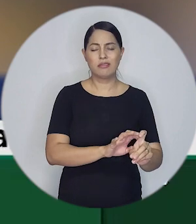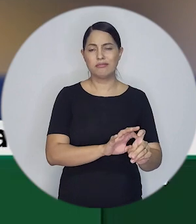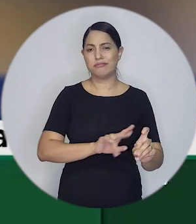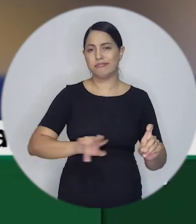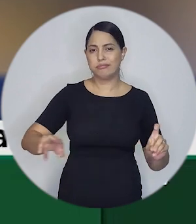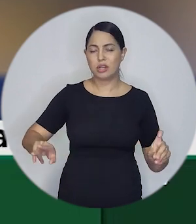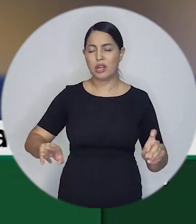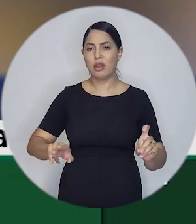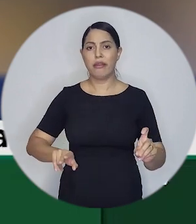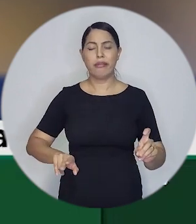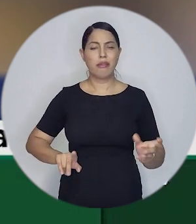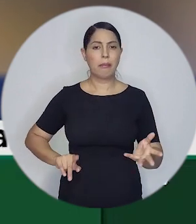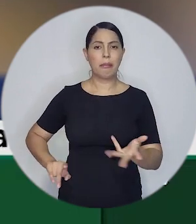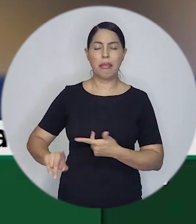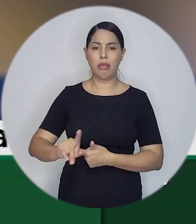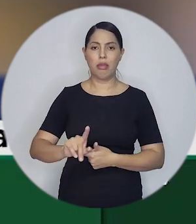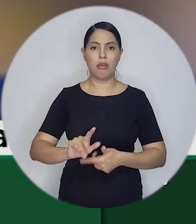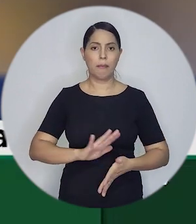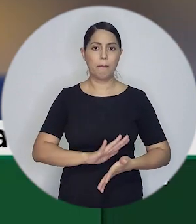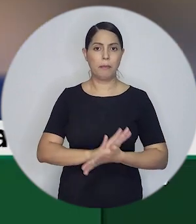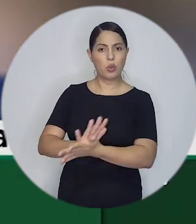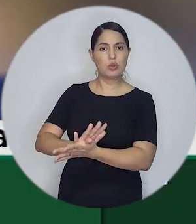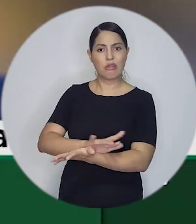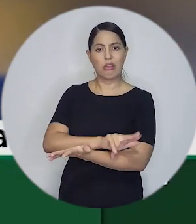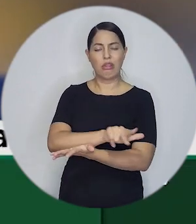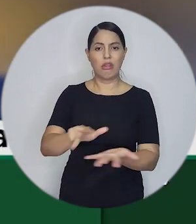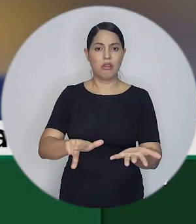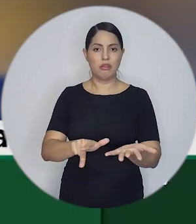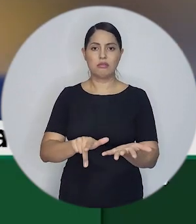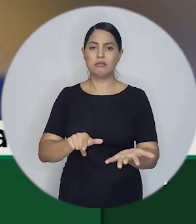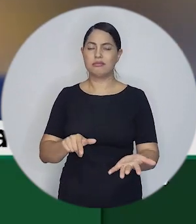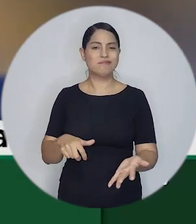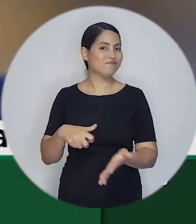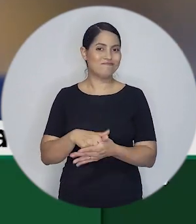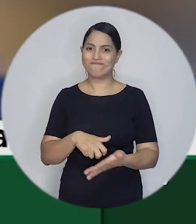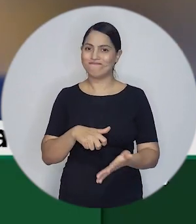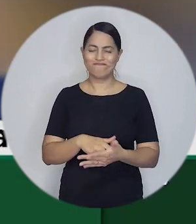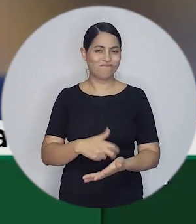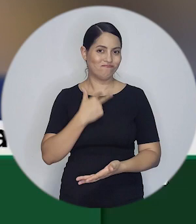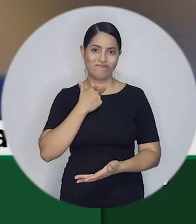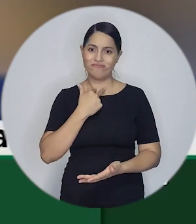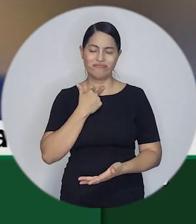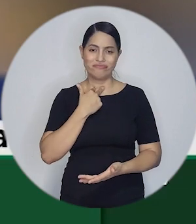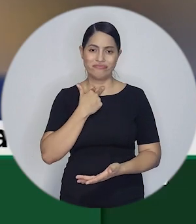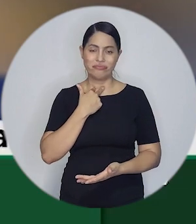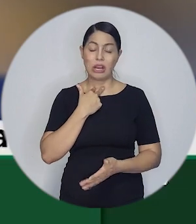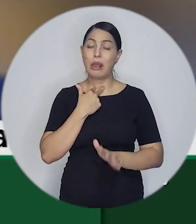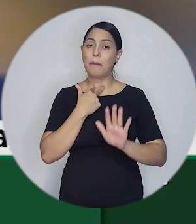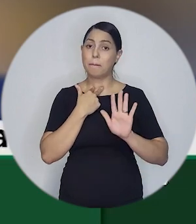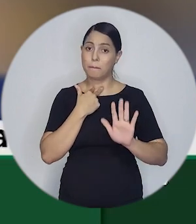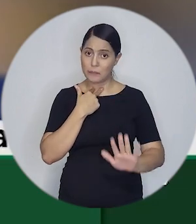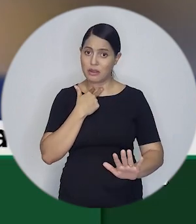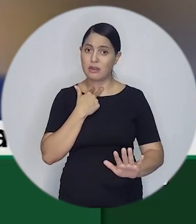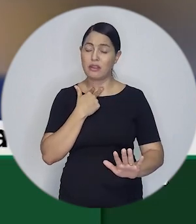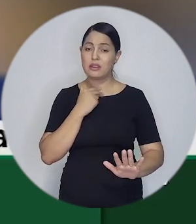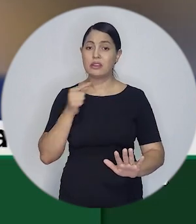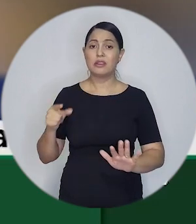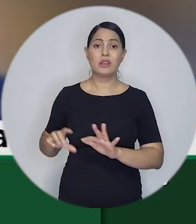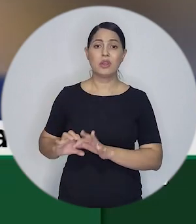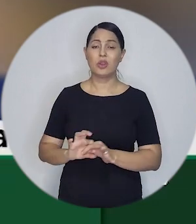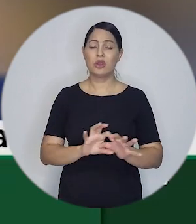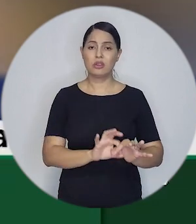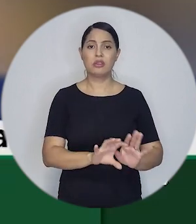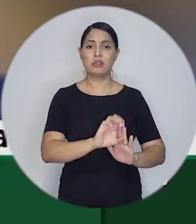o assédio comum. Enfim, são todas as formas de discriminação que não podem ser penalizadas na medida que